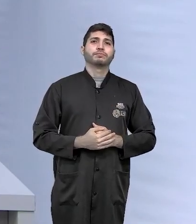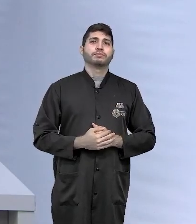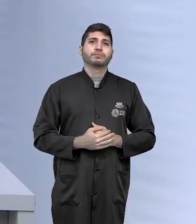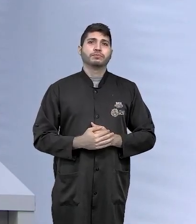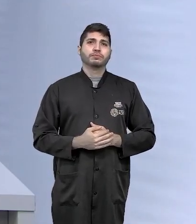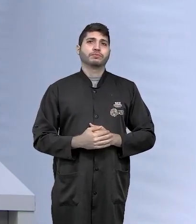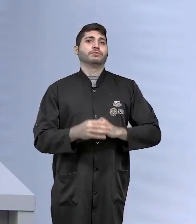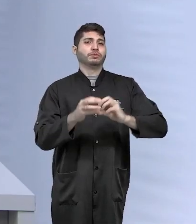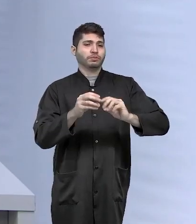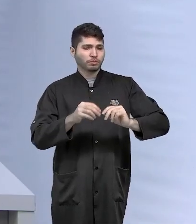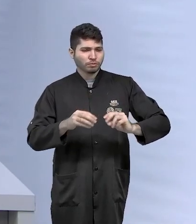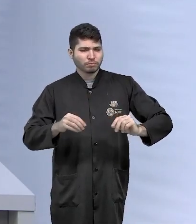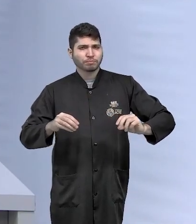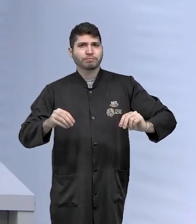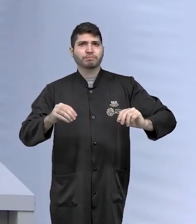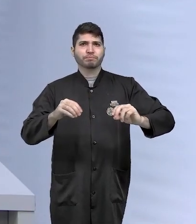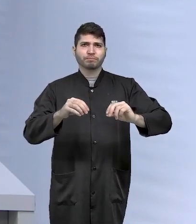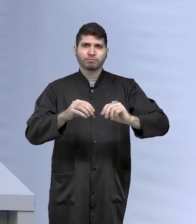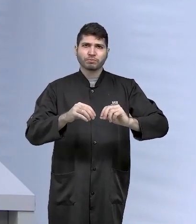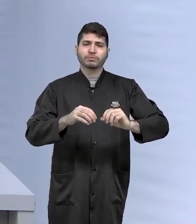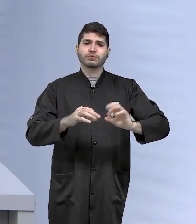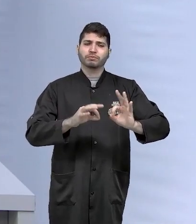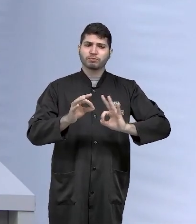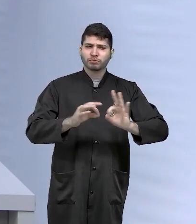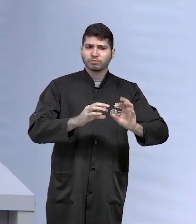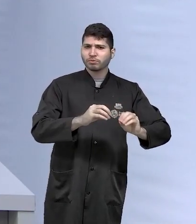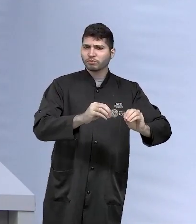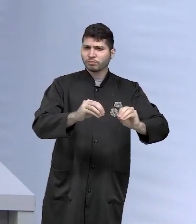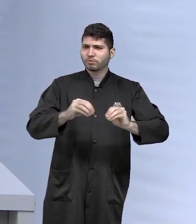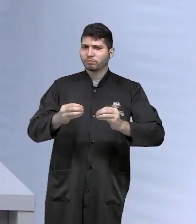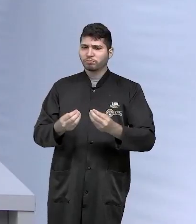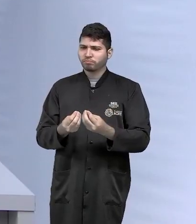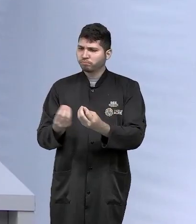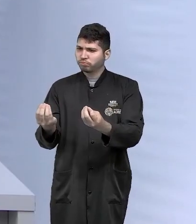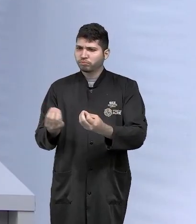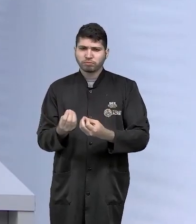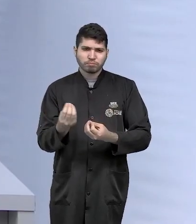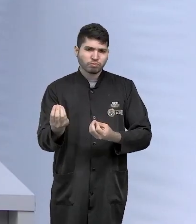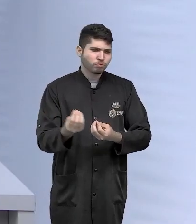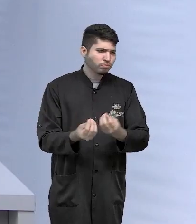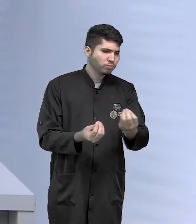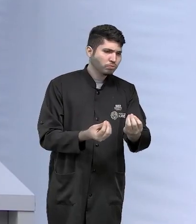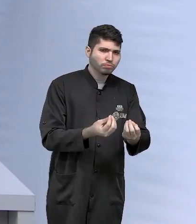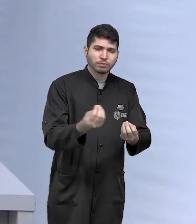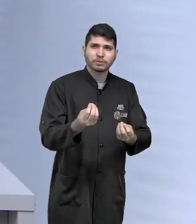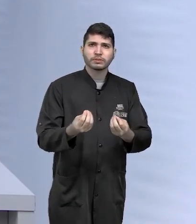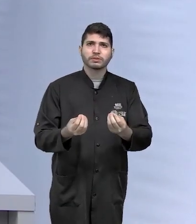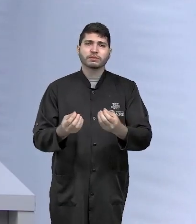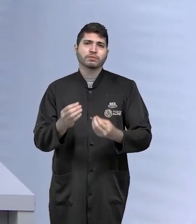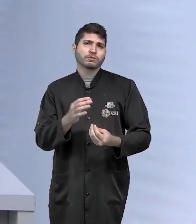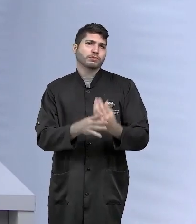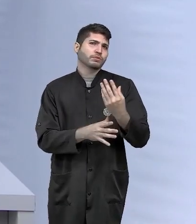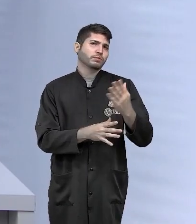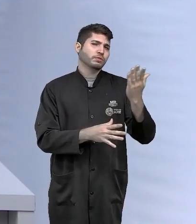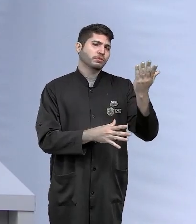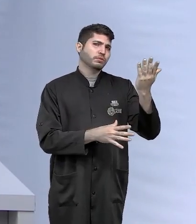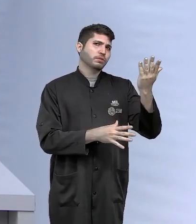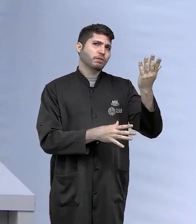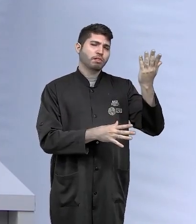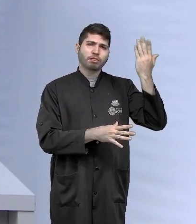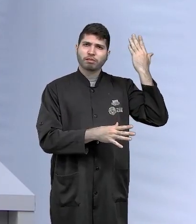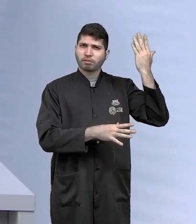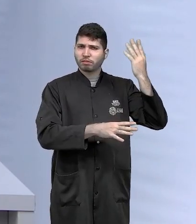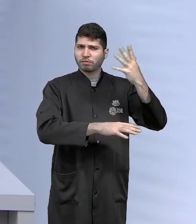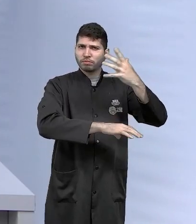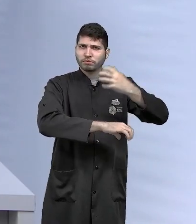capitanias hereditárias, a forma de distribuição de terra que se originou no Brasil lá na colônia, que desencadeou todo esse